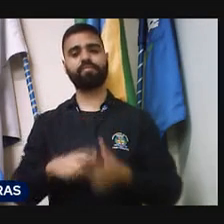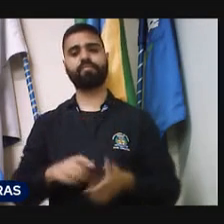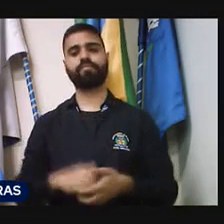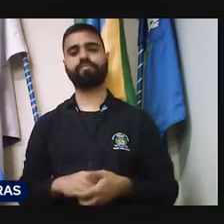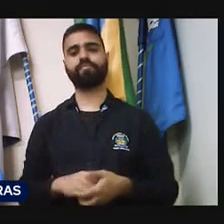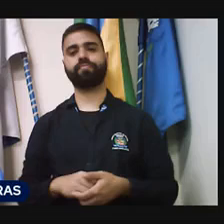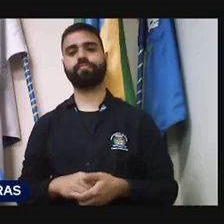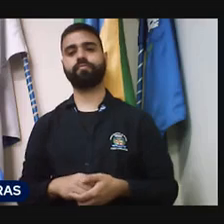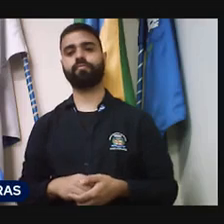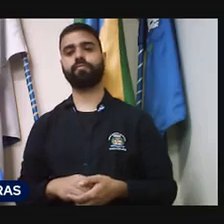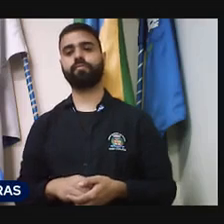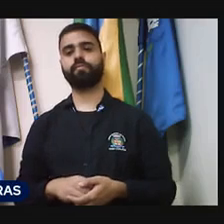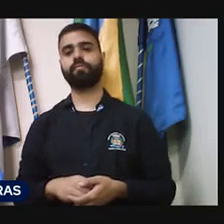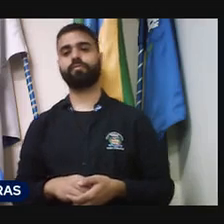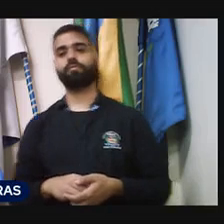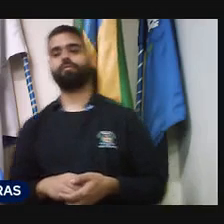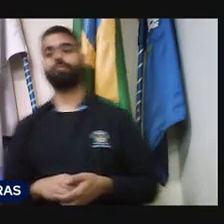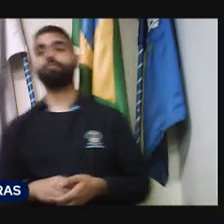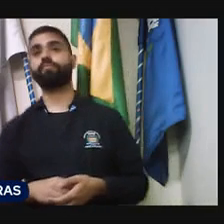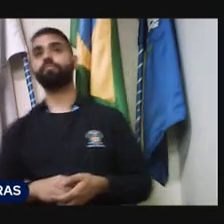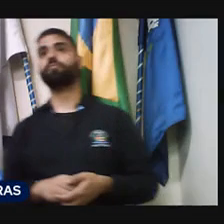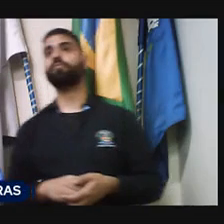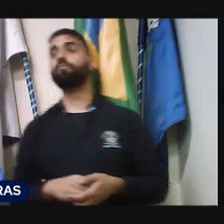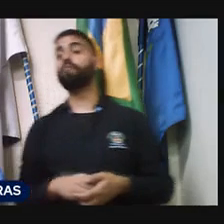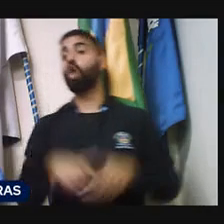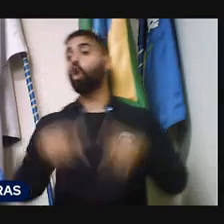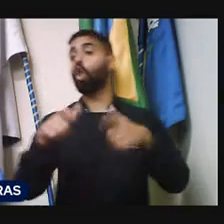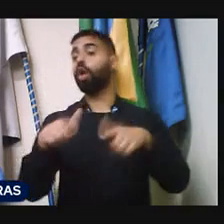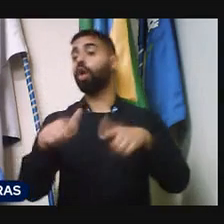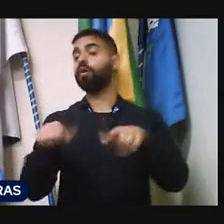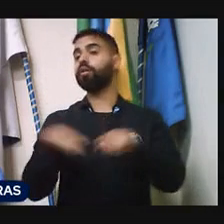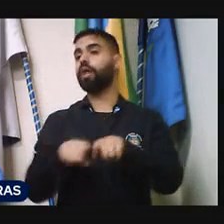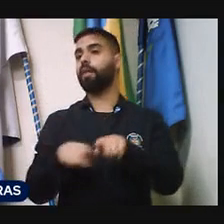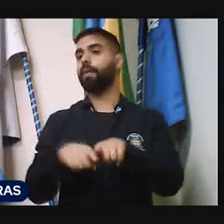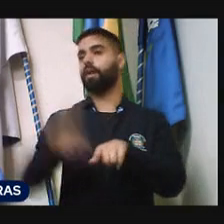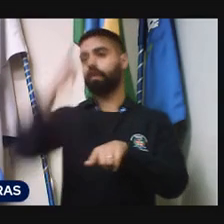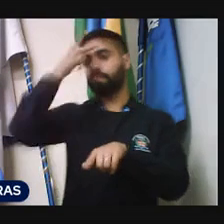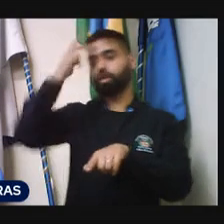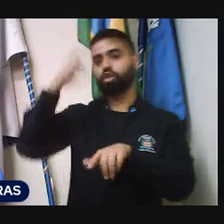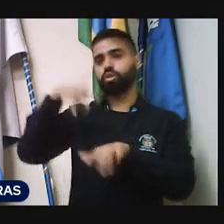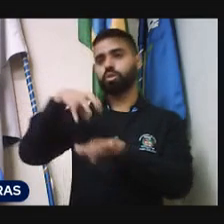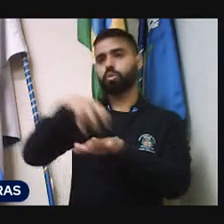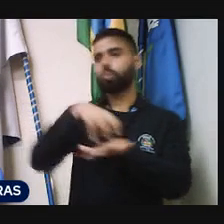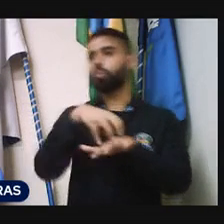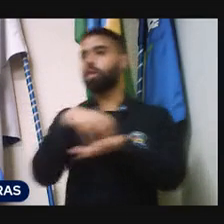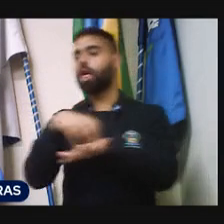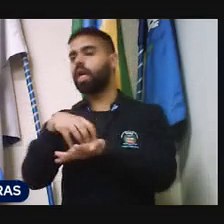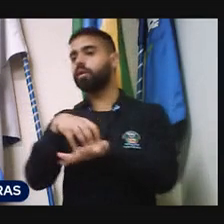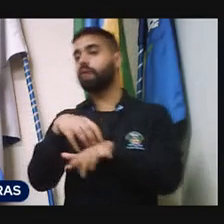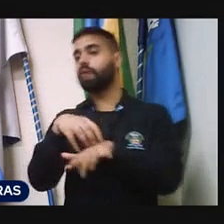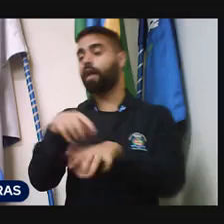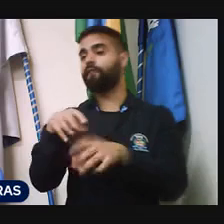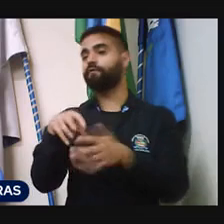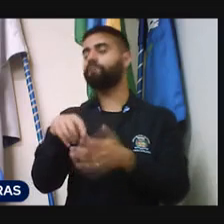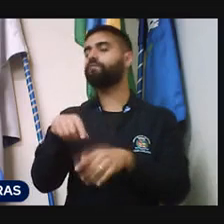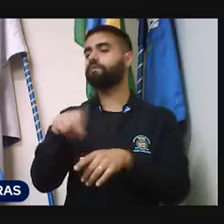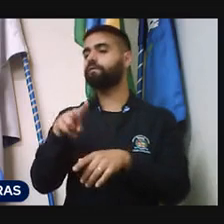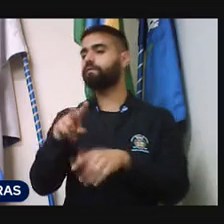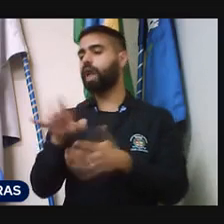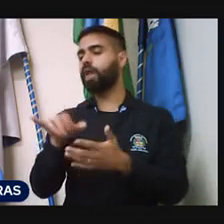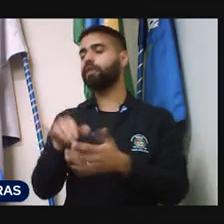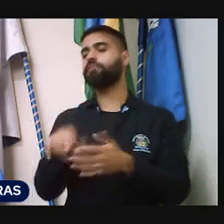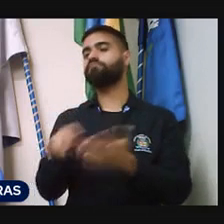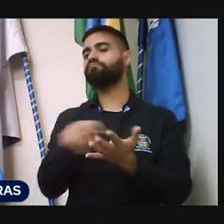ali é uma rota na qual os turistas de bom para Pousada dela não só para Pousada que eles fazem caminhada também